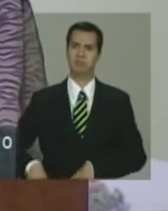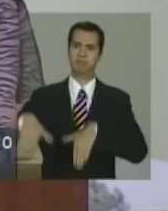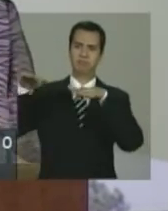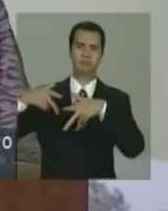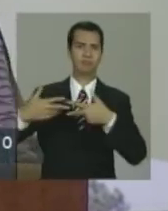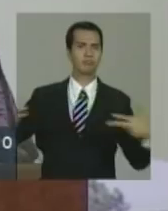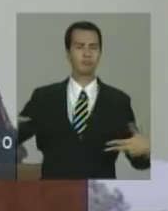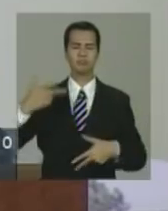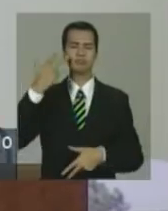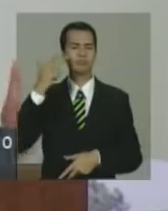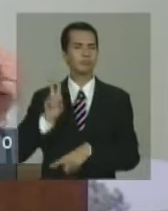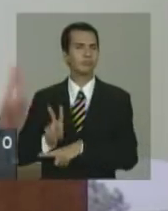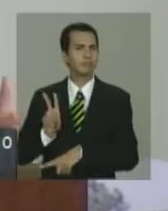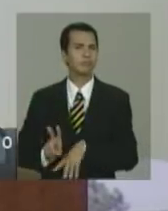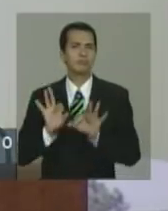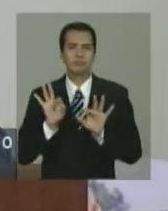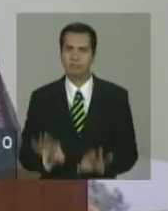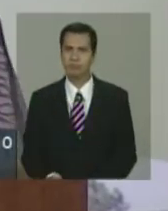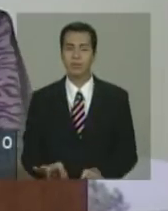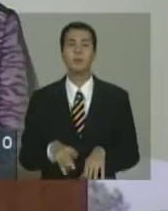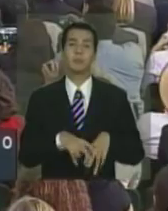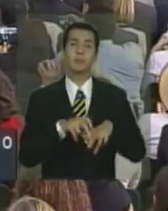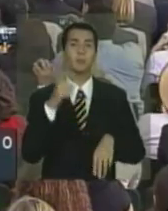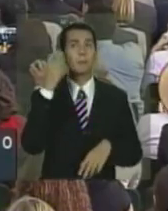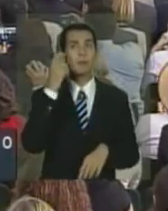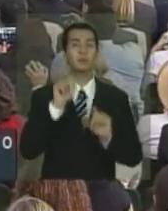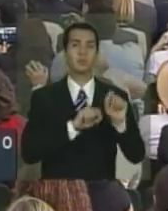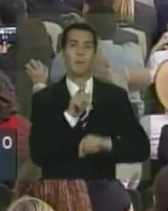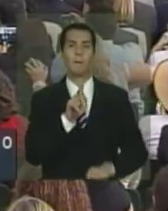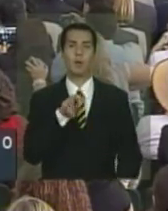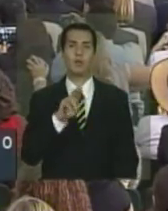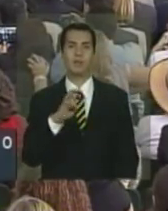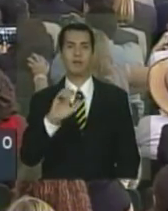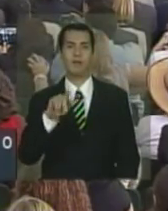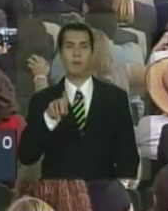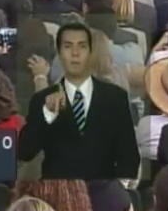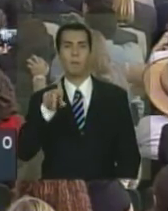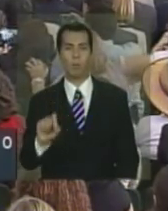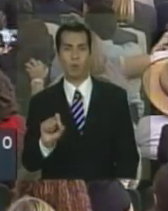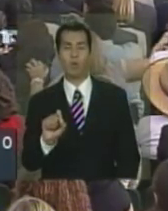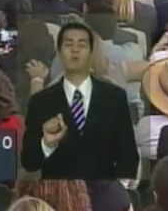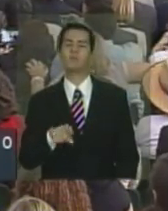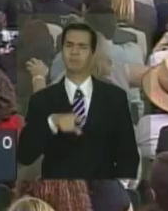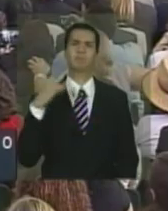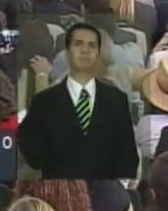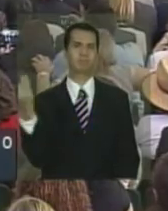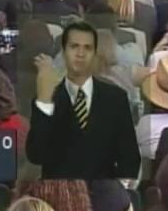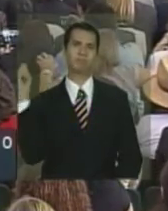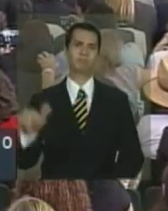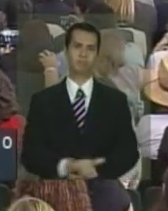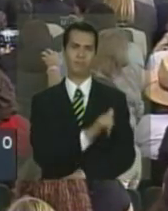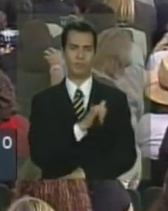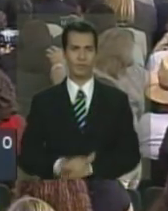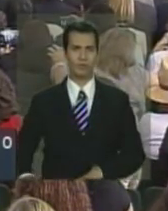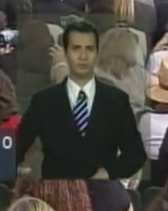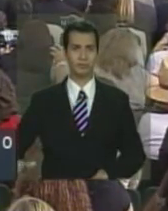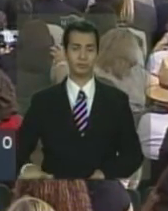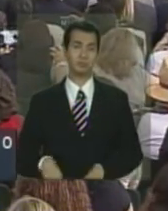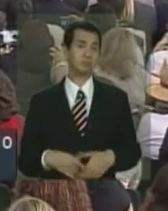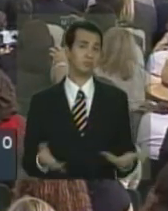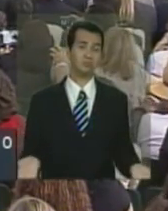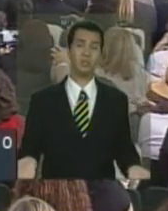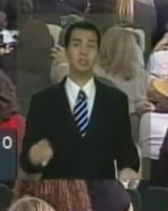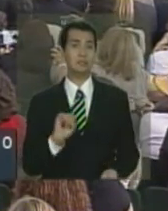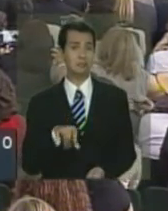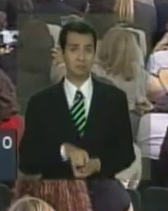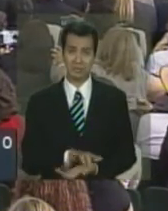que esse papel do Pronacampo é um papel estratégico. Sem isso, nós não teremos, de